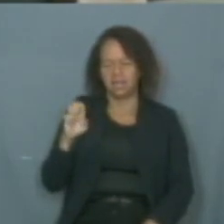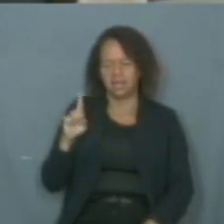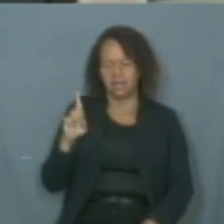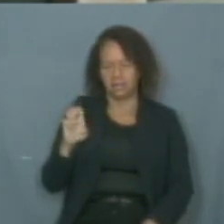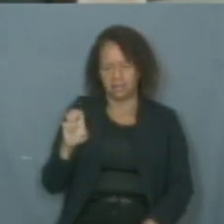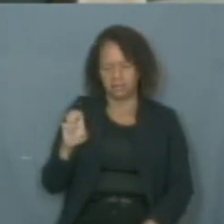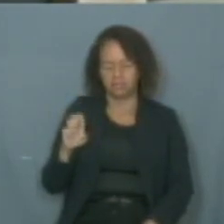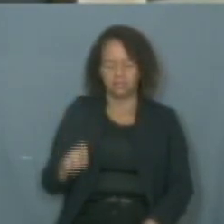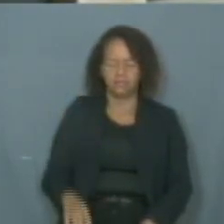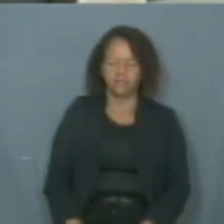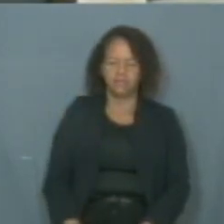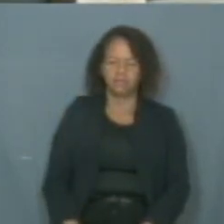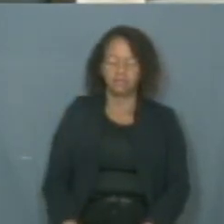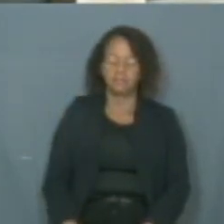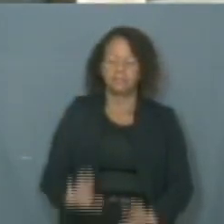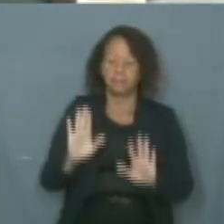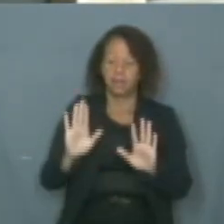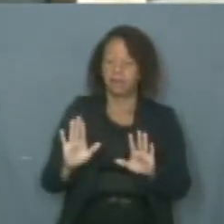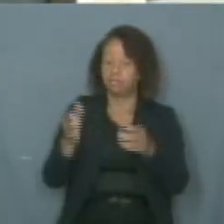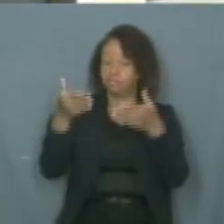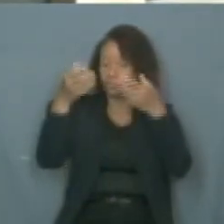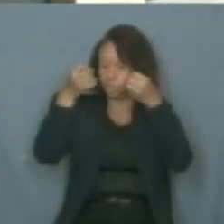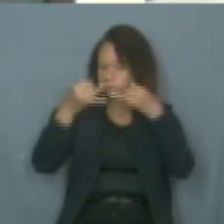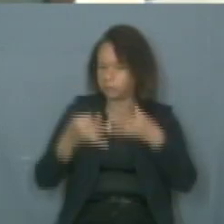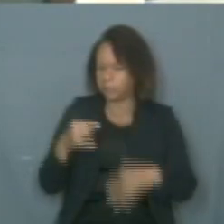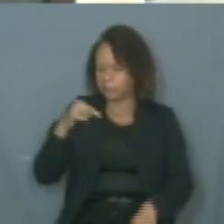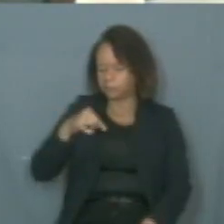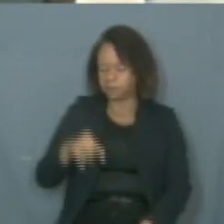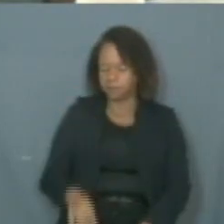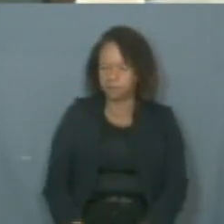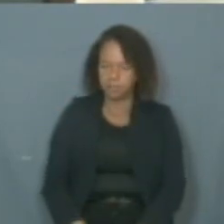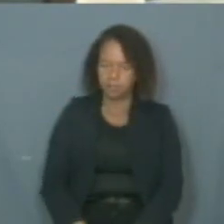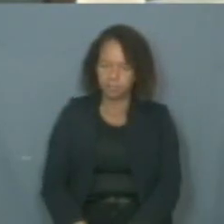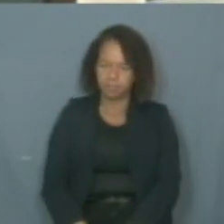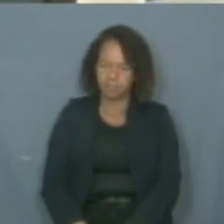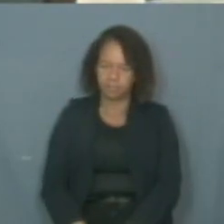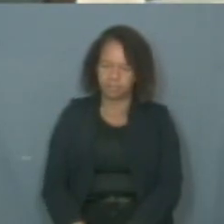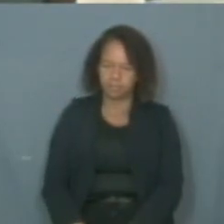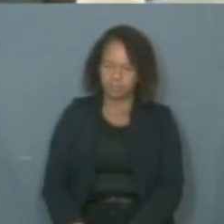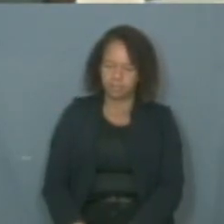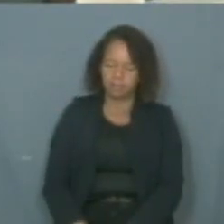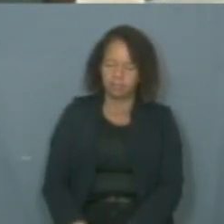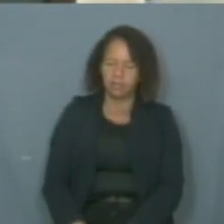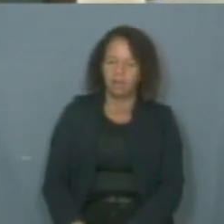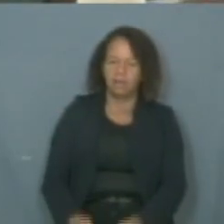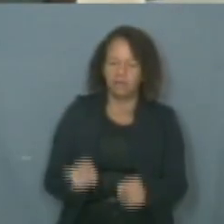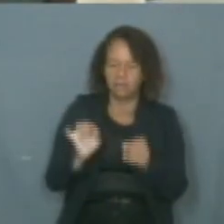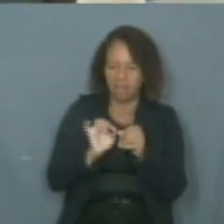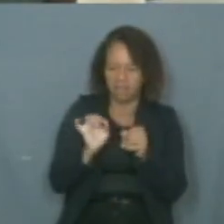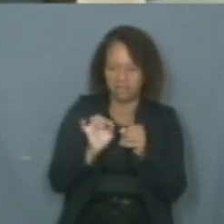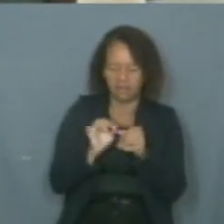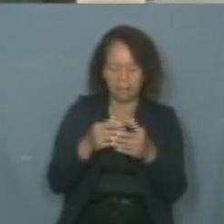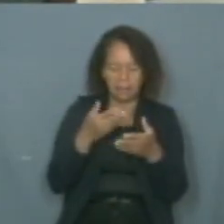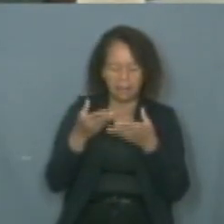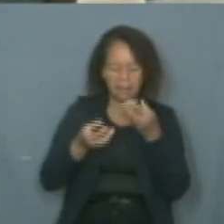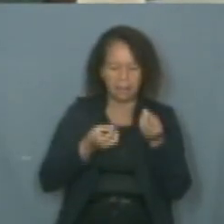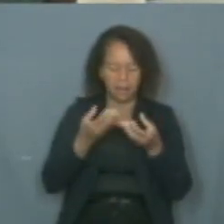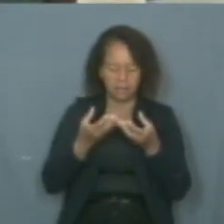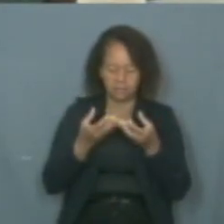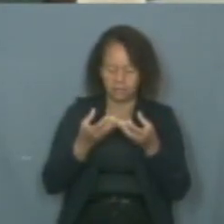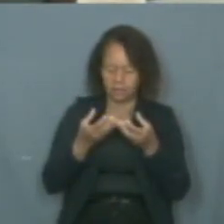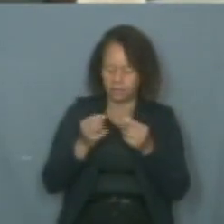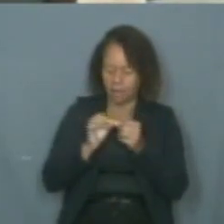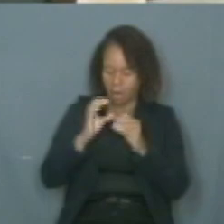importante. Eu só queria registrar uma coisa aqui. Muito se faz e muito se fala nos meios de